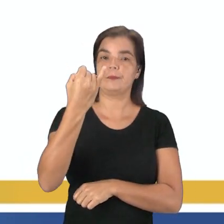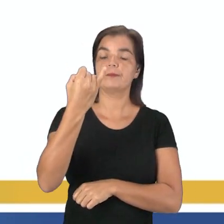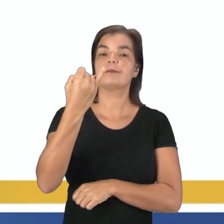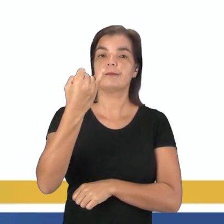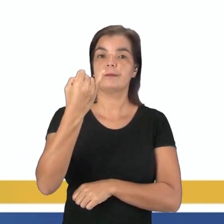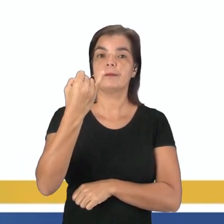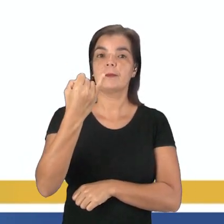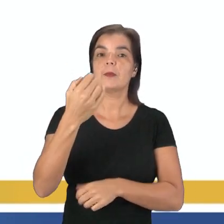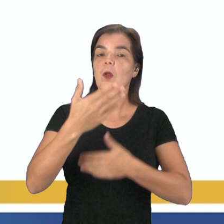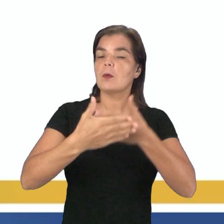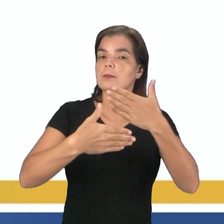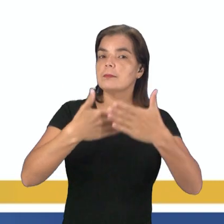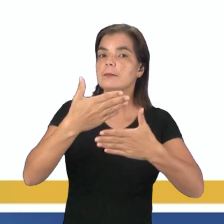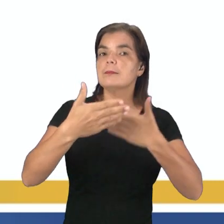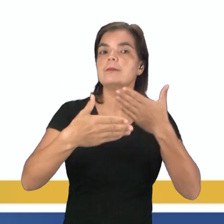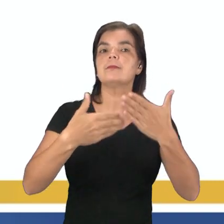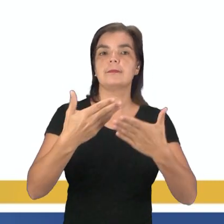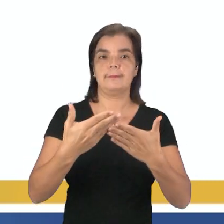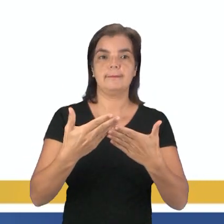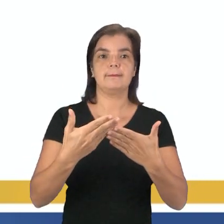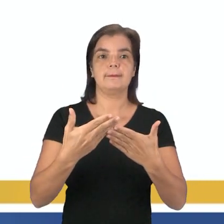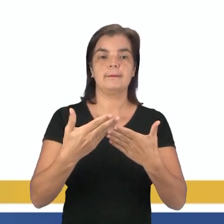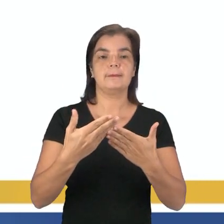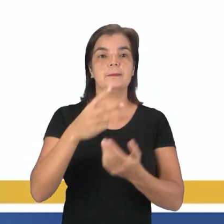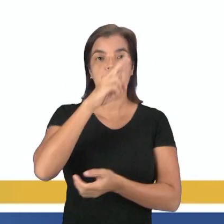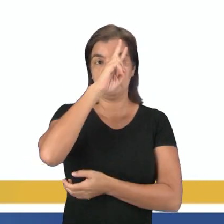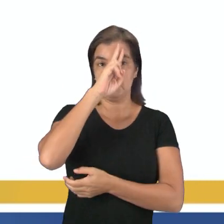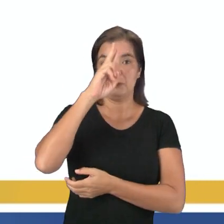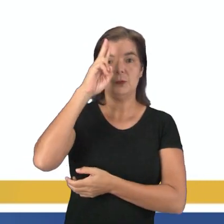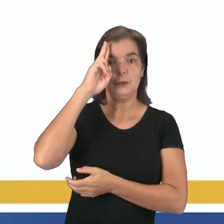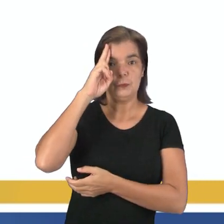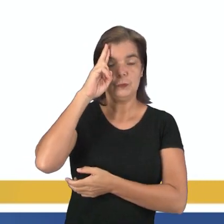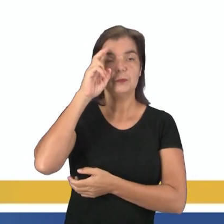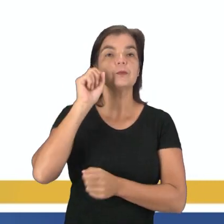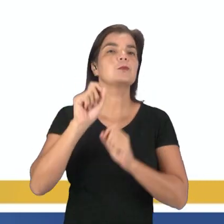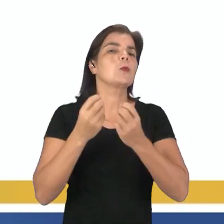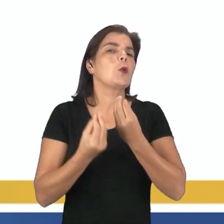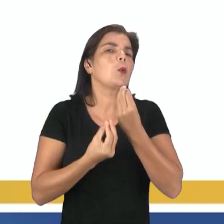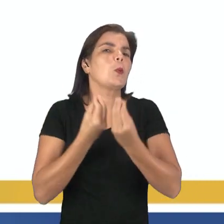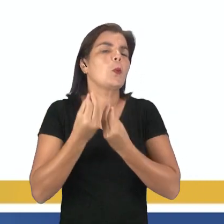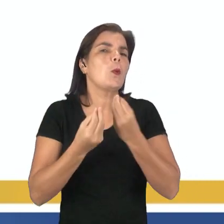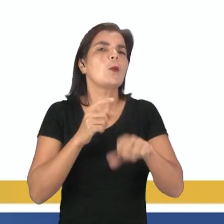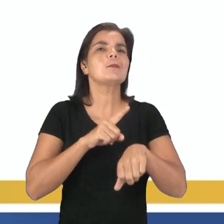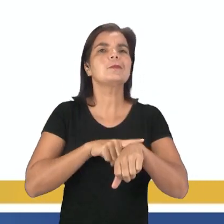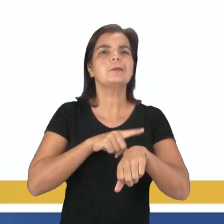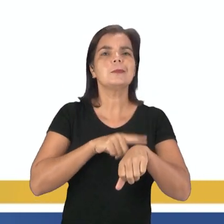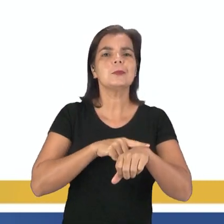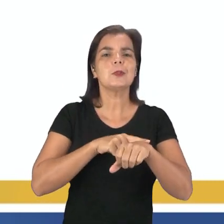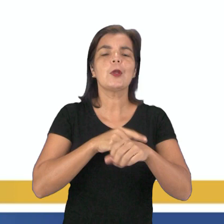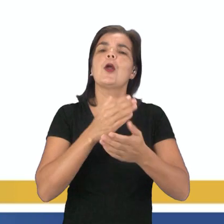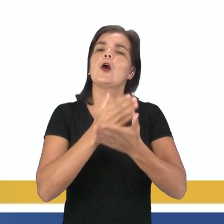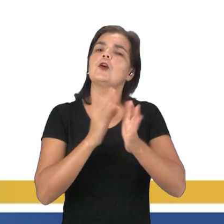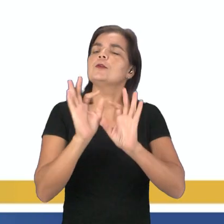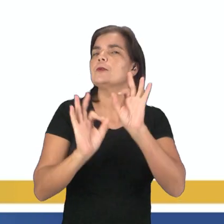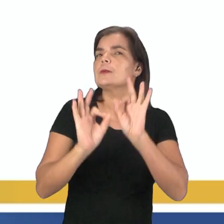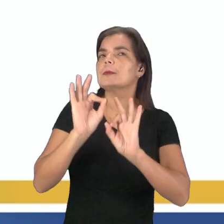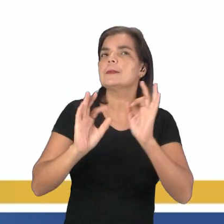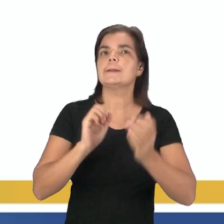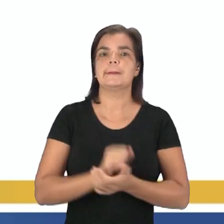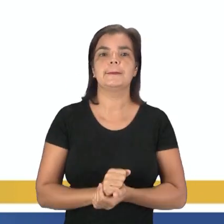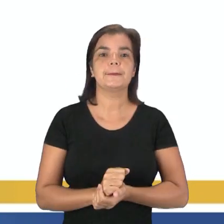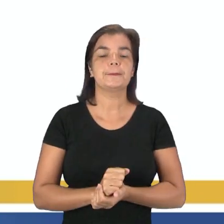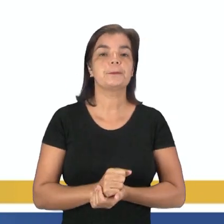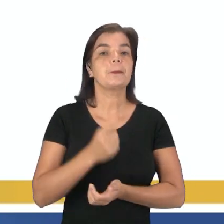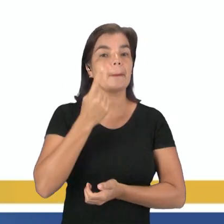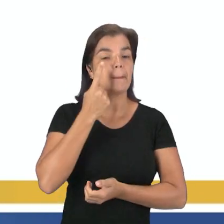gente tem que entender nesse processo de história, de tempo, é como que o tempo é dividido e organizado.